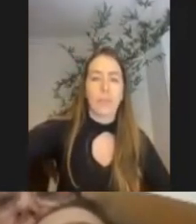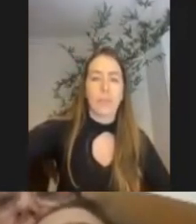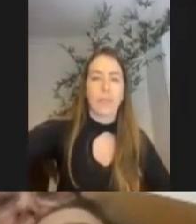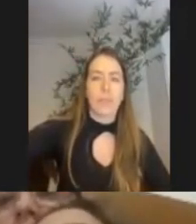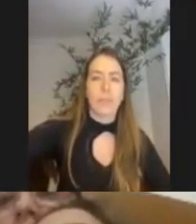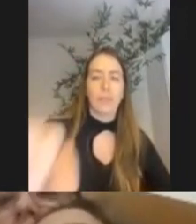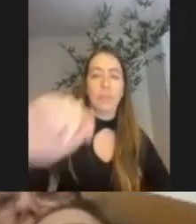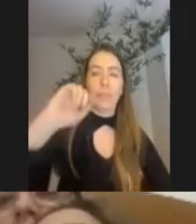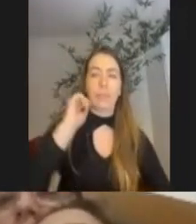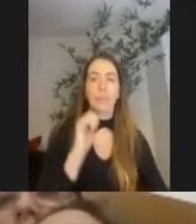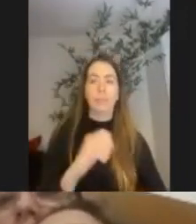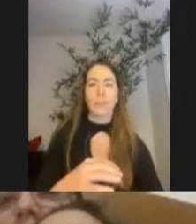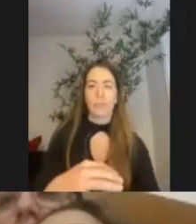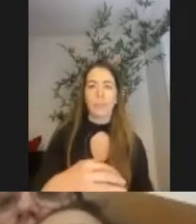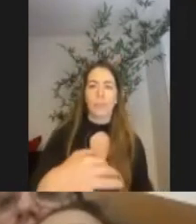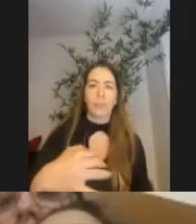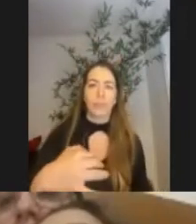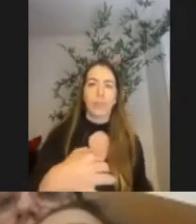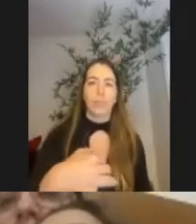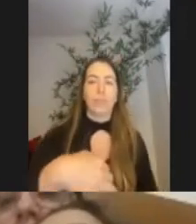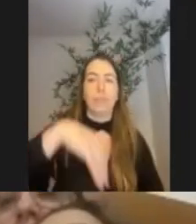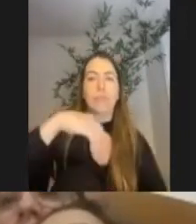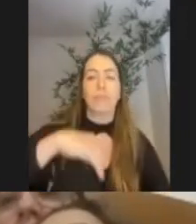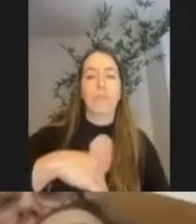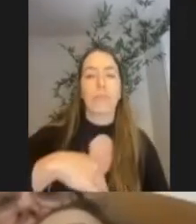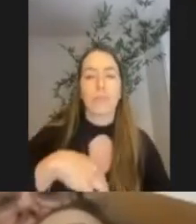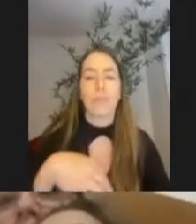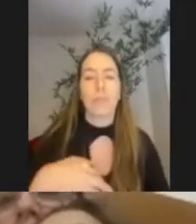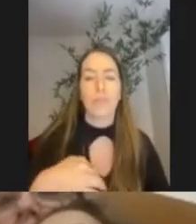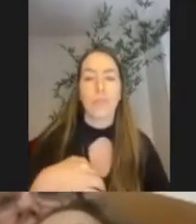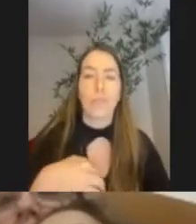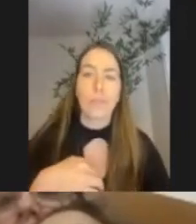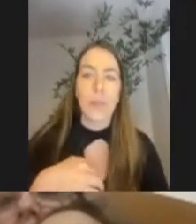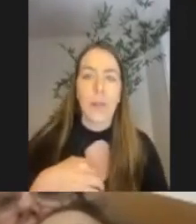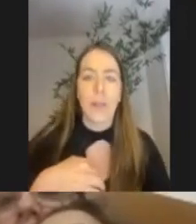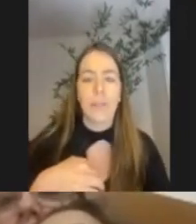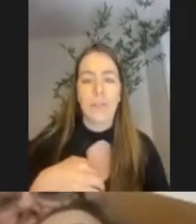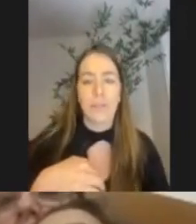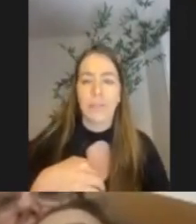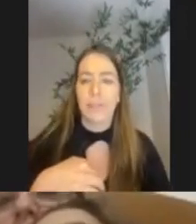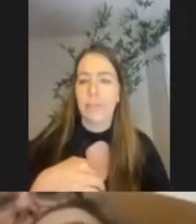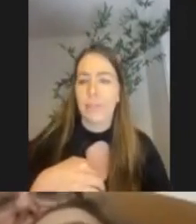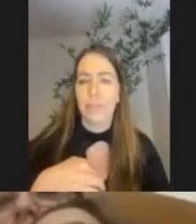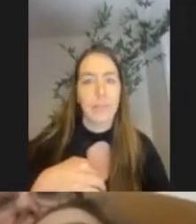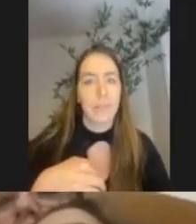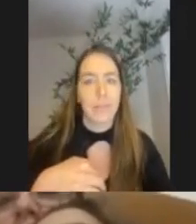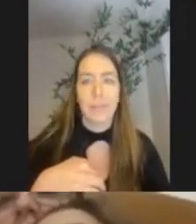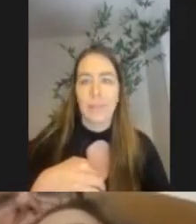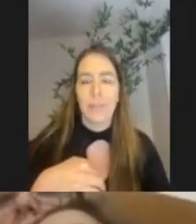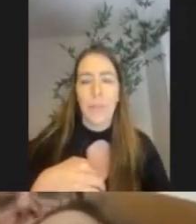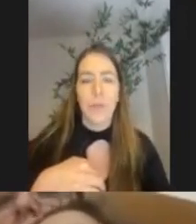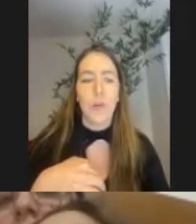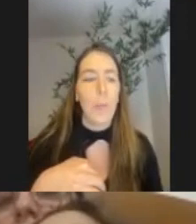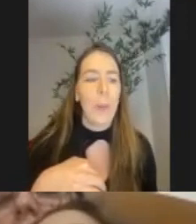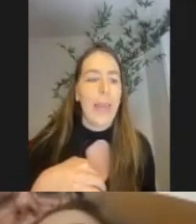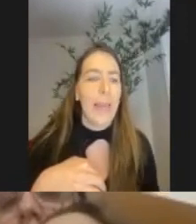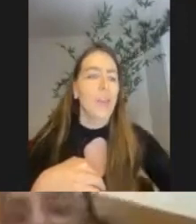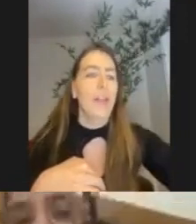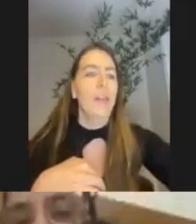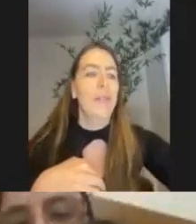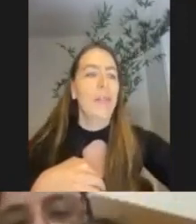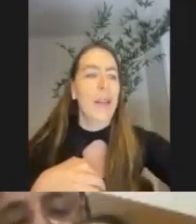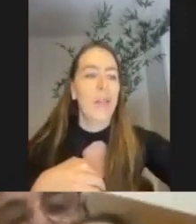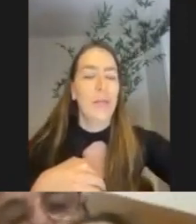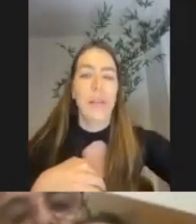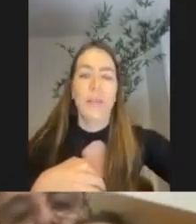nessa segunda aula, mas só que precificação tem aula de custos, gente. Não é nem má vontade, não. É porque realmente é um assunto... É muito complexo,